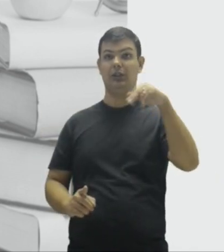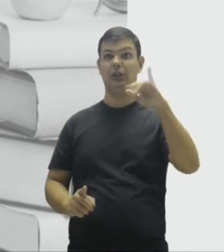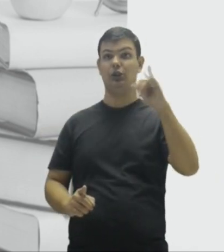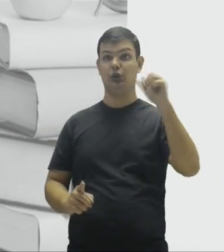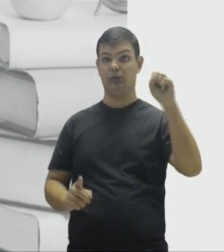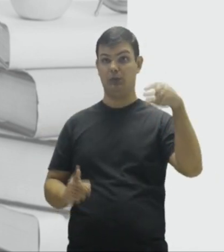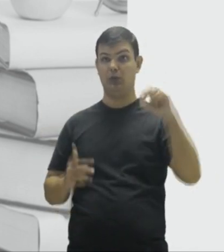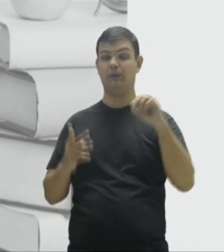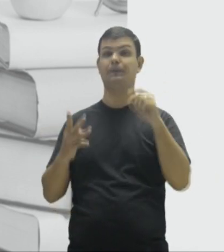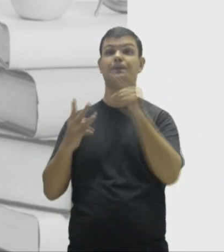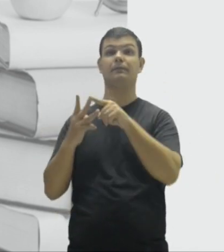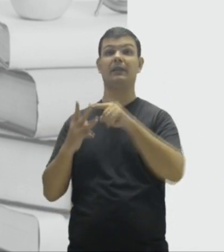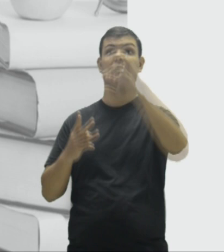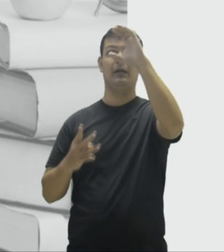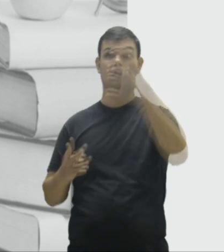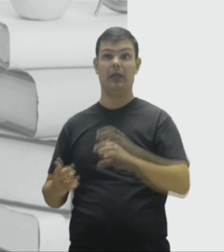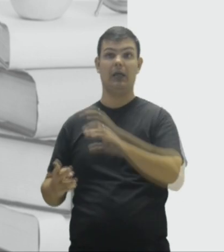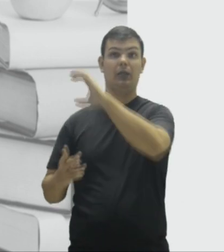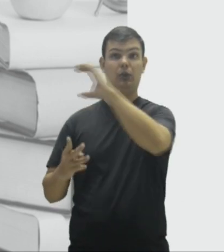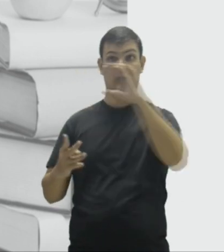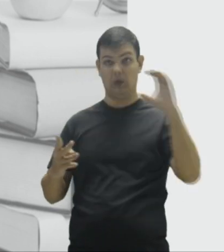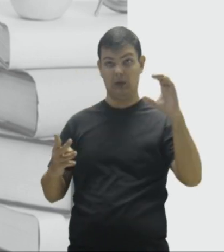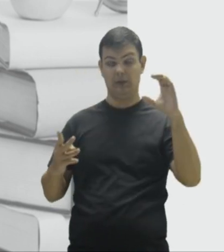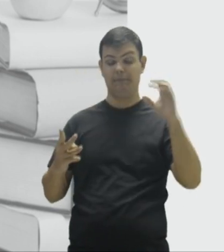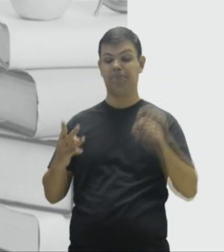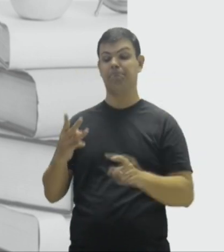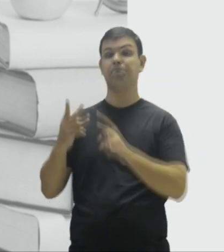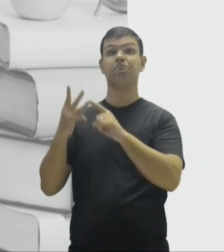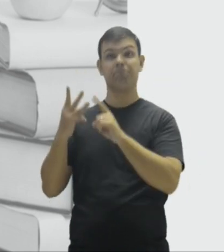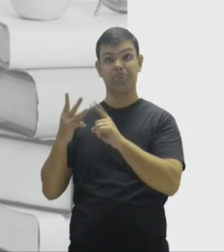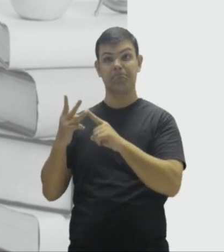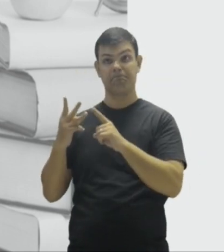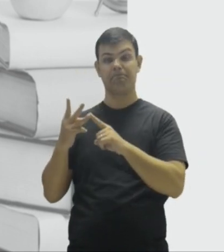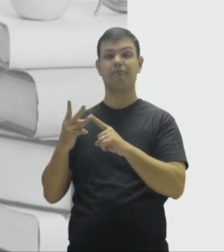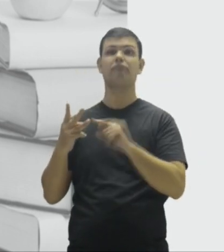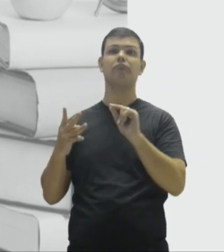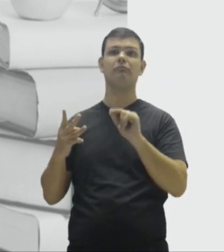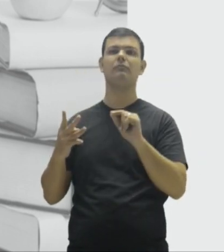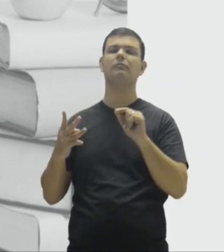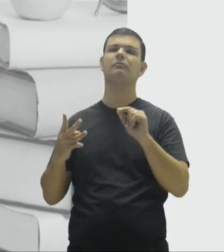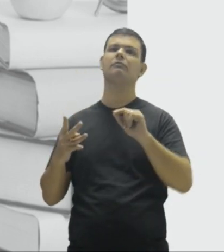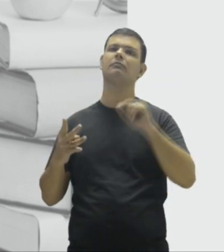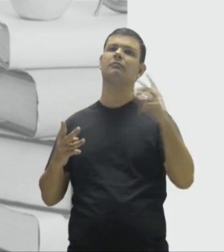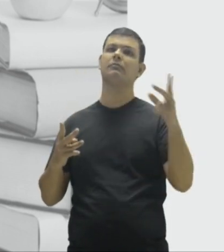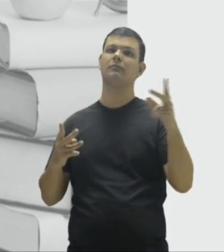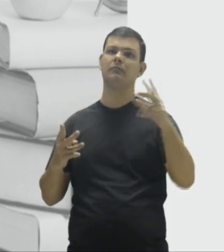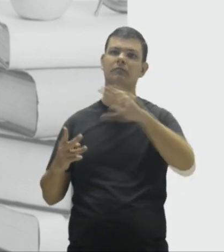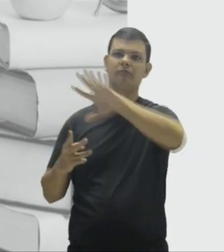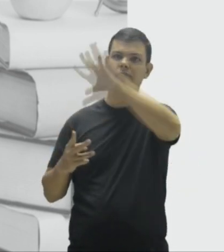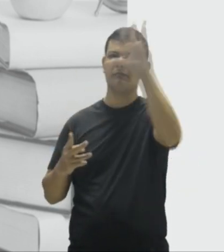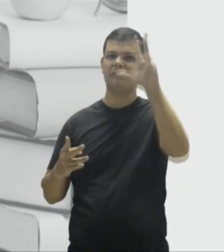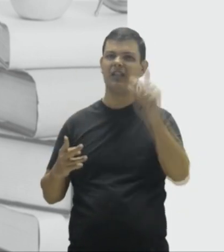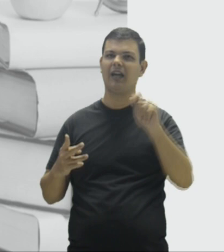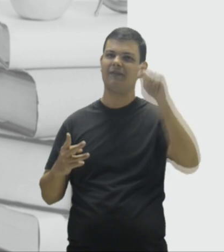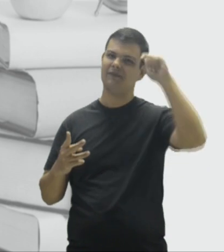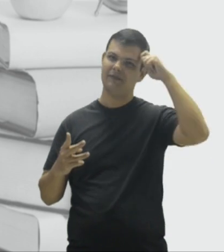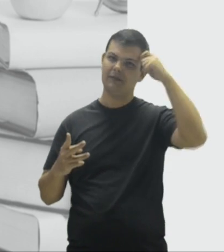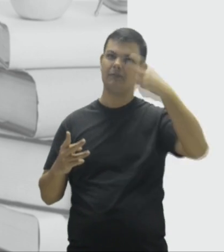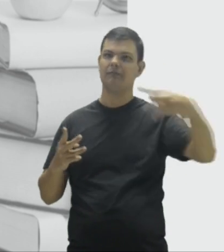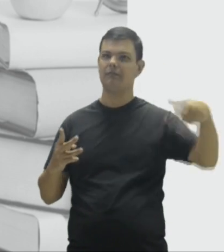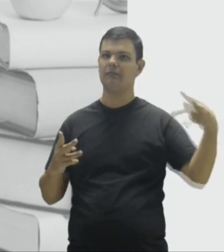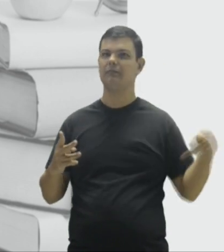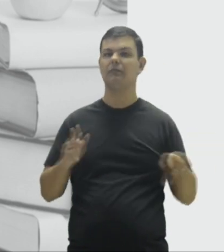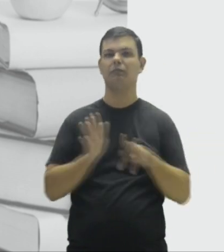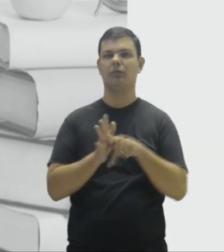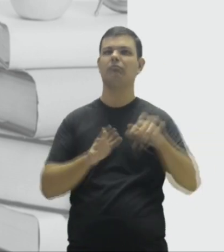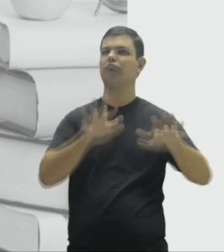os católicos. Mas também nós temos as culturas afrodescendentes, por exemplo, o candomblé. Então, essas 3 religiões,